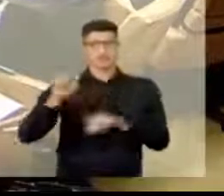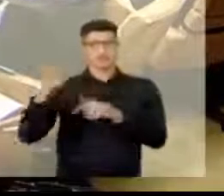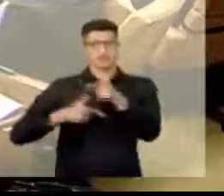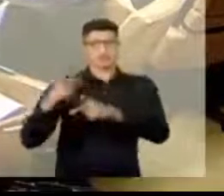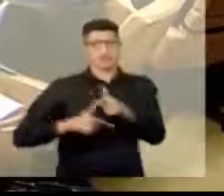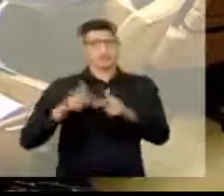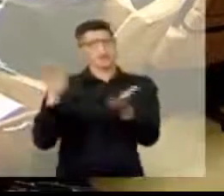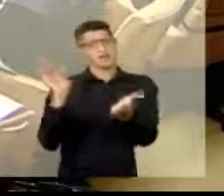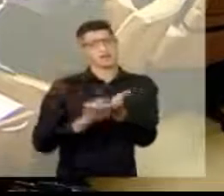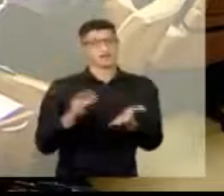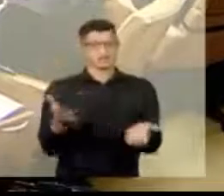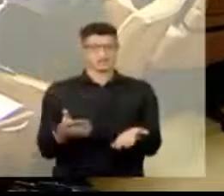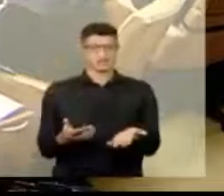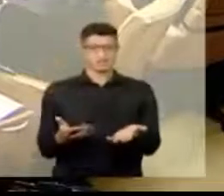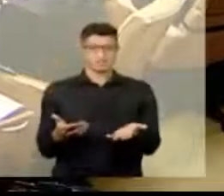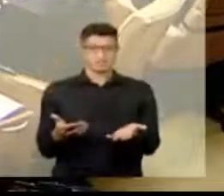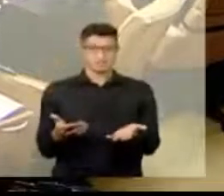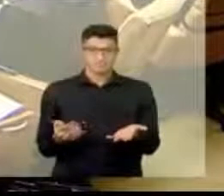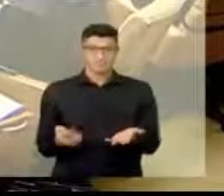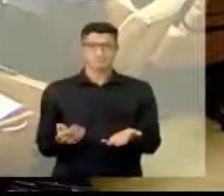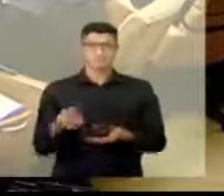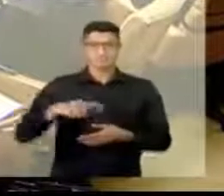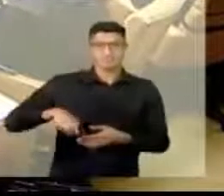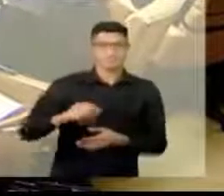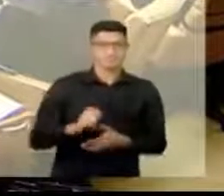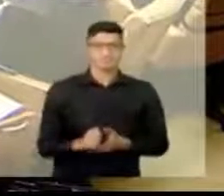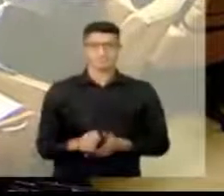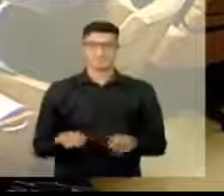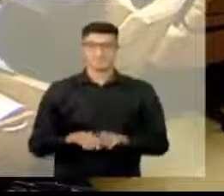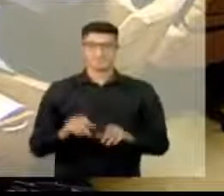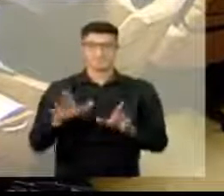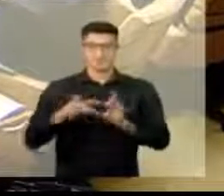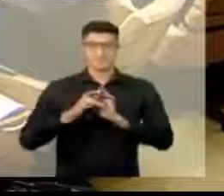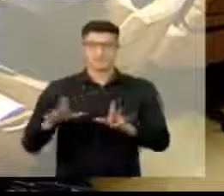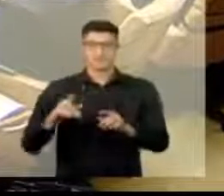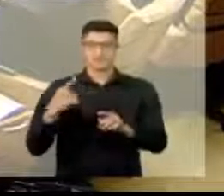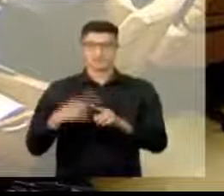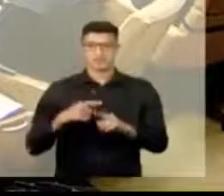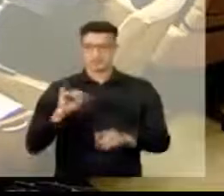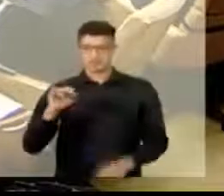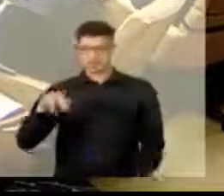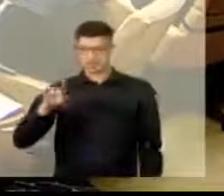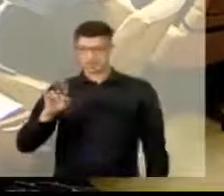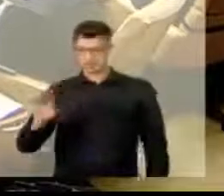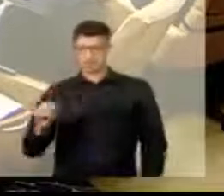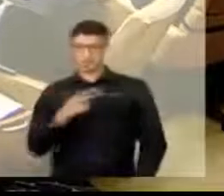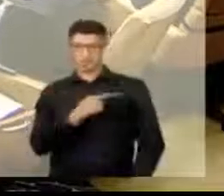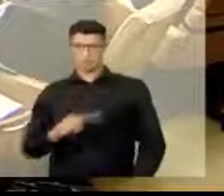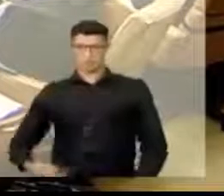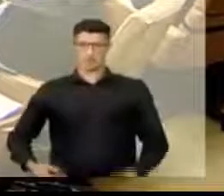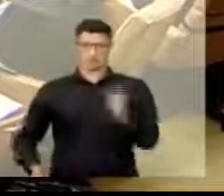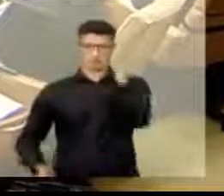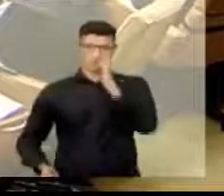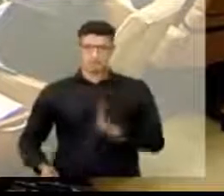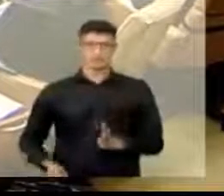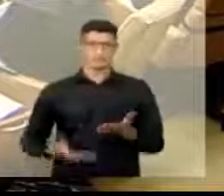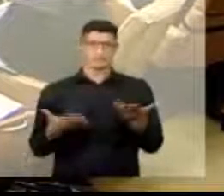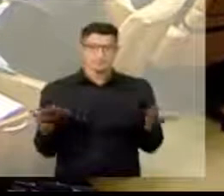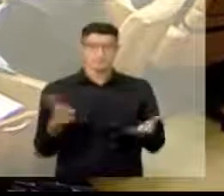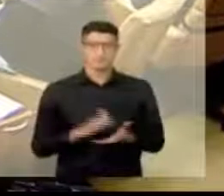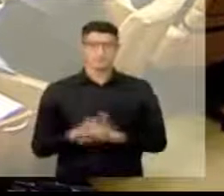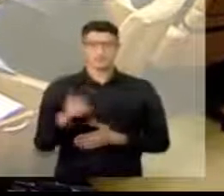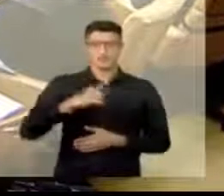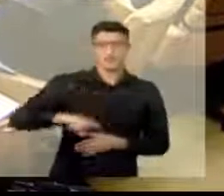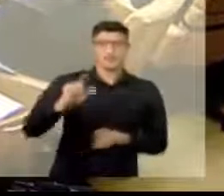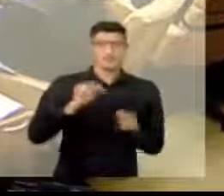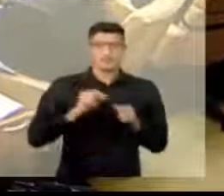trabalha com a verdade. Então, gostaria de dizer que José Dirceu foi solto não, não. por indulto da presidente da República. Julgou. Vossa não. Excelência julgou e Vossa